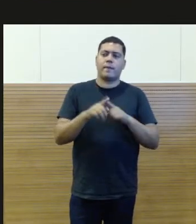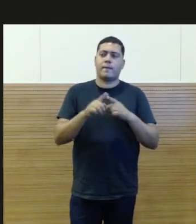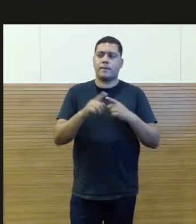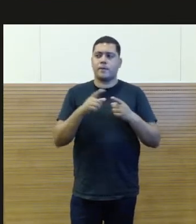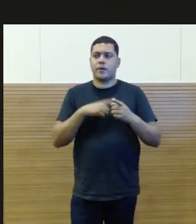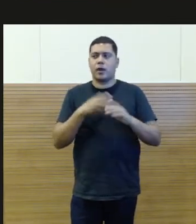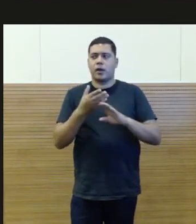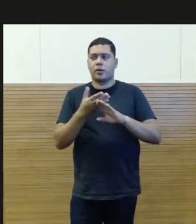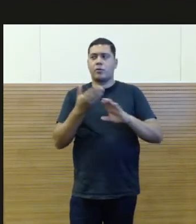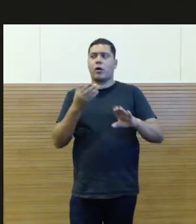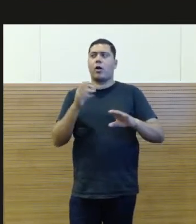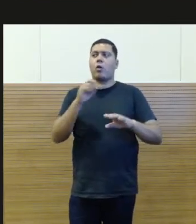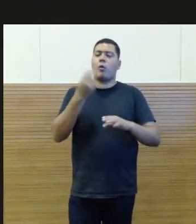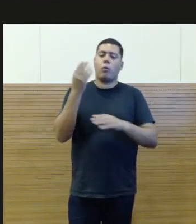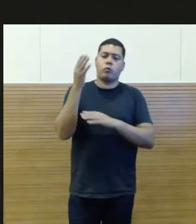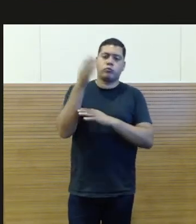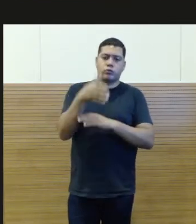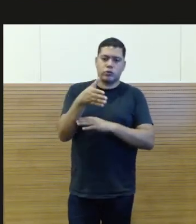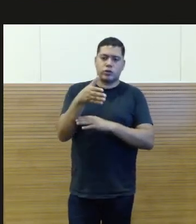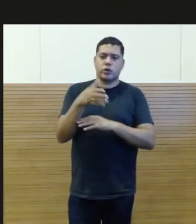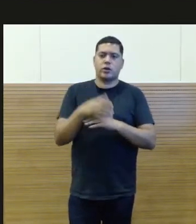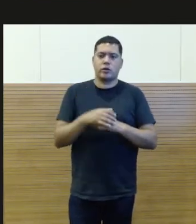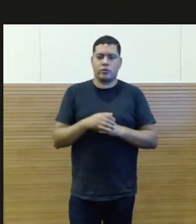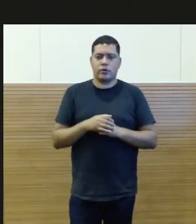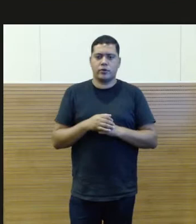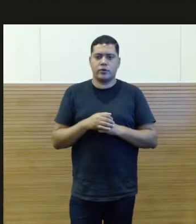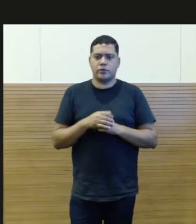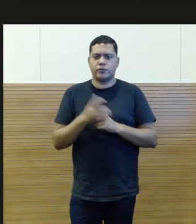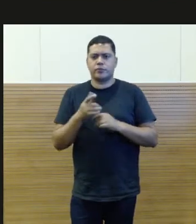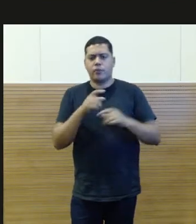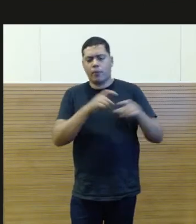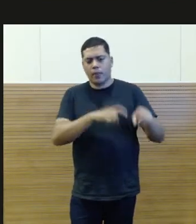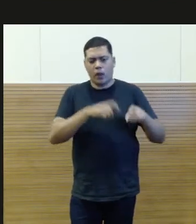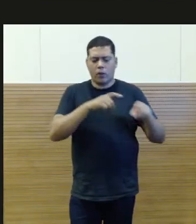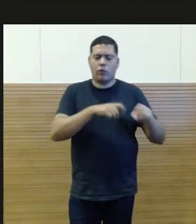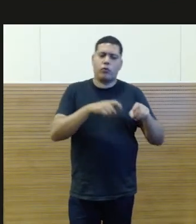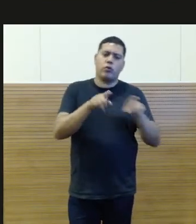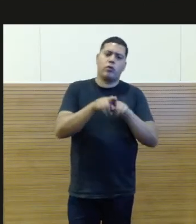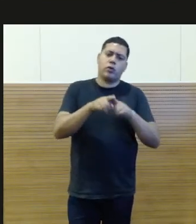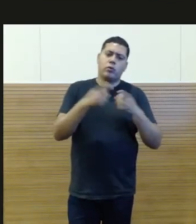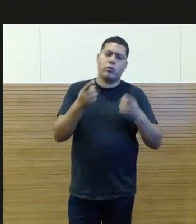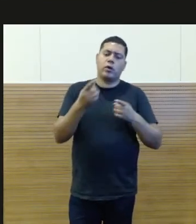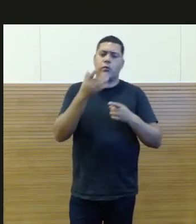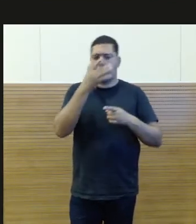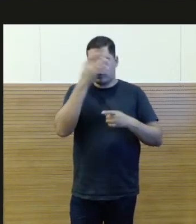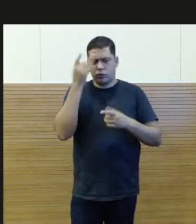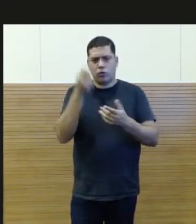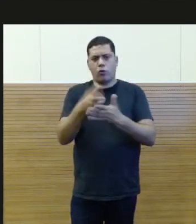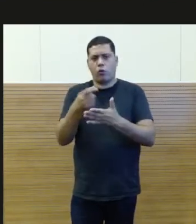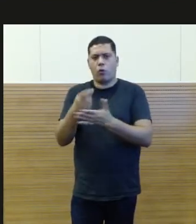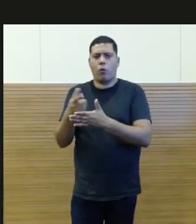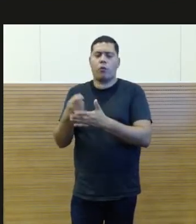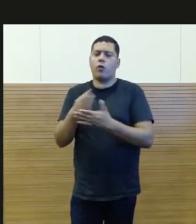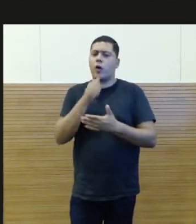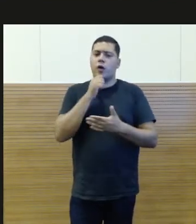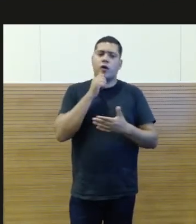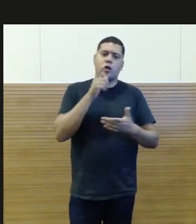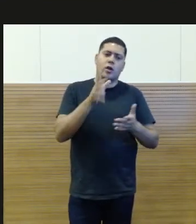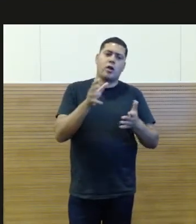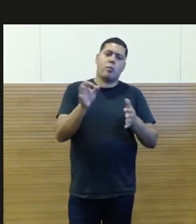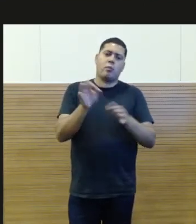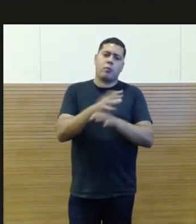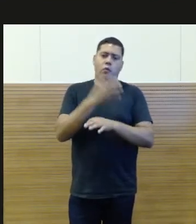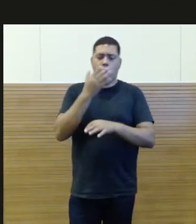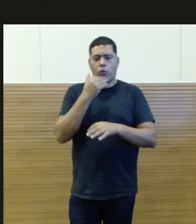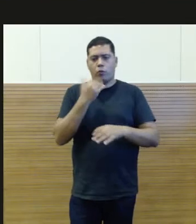preparados, ou diretamente entre a agricultura e o consumidor, no caso de alimentos prontos para consumo. Muito